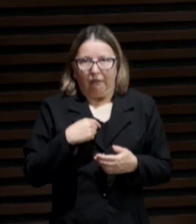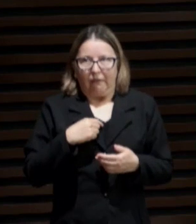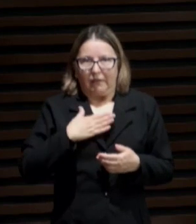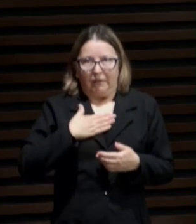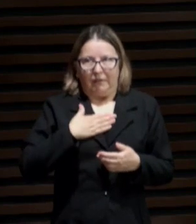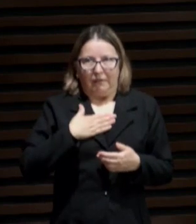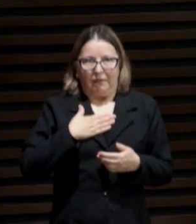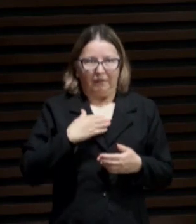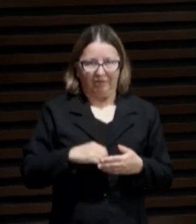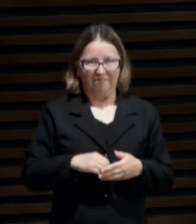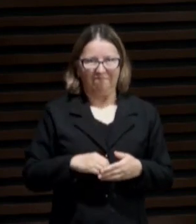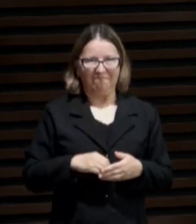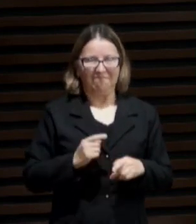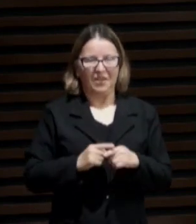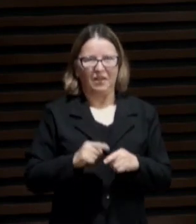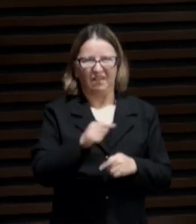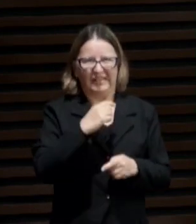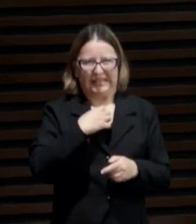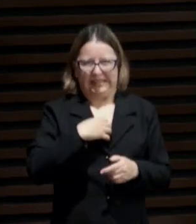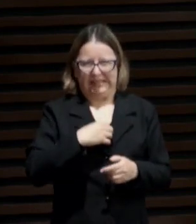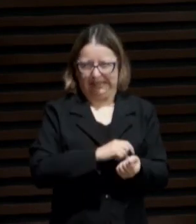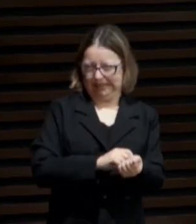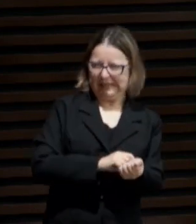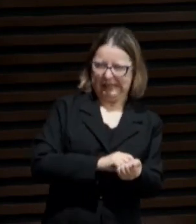Porque nós somos muito explosivos, né? Né, Leão?